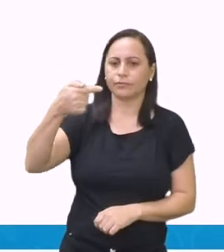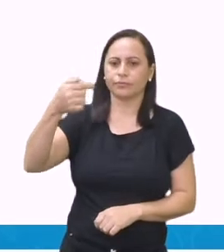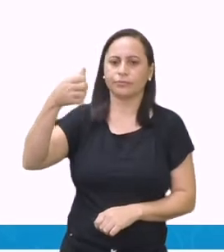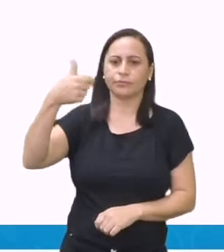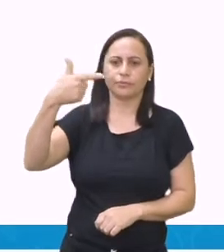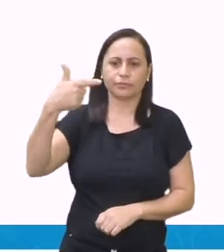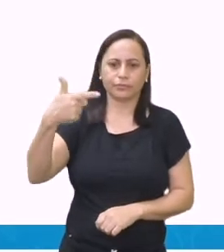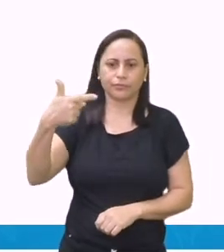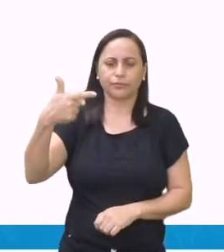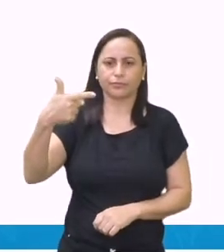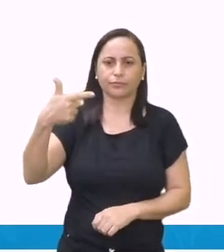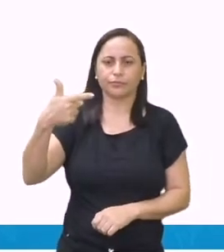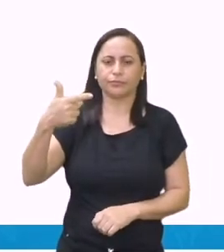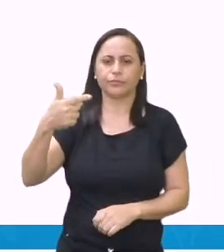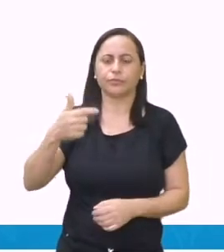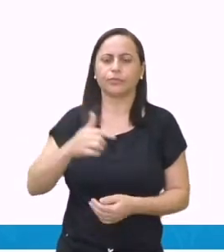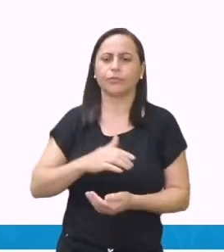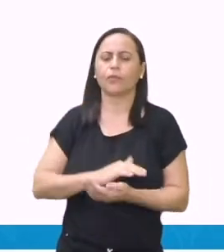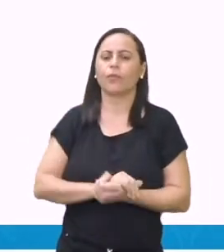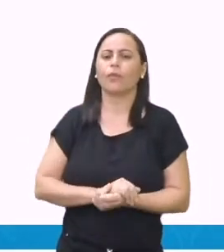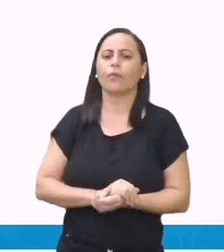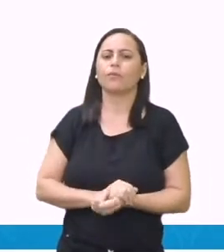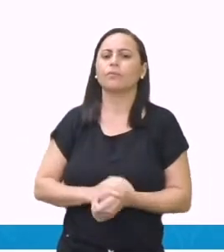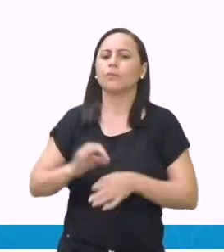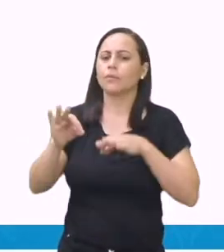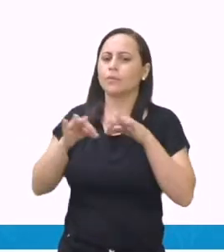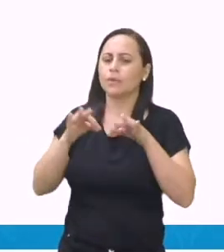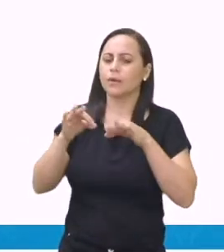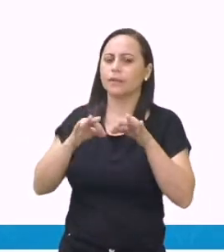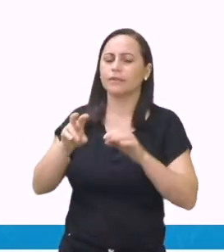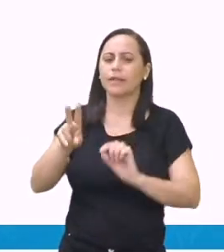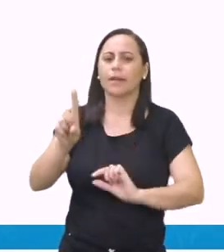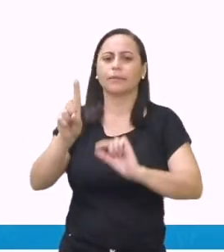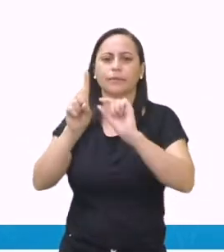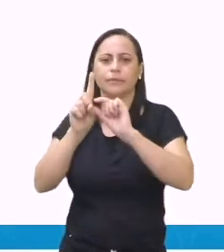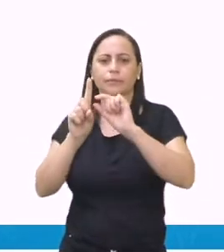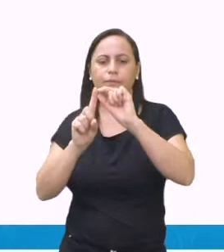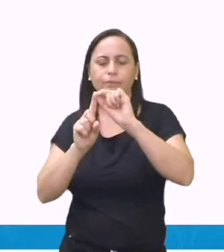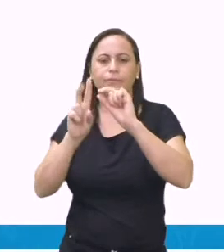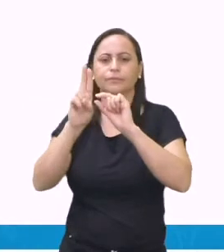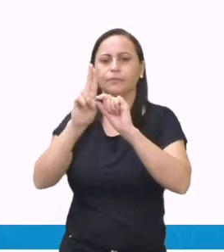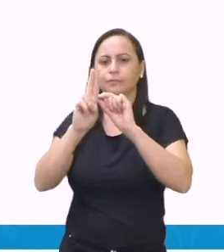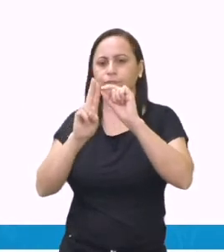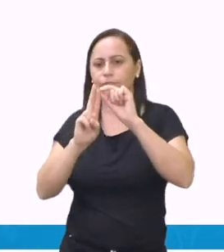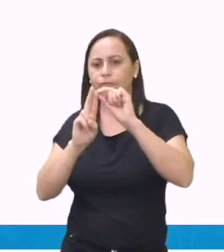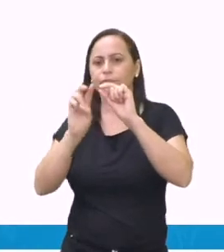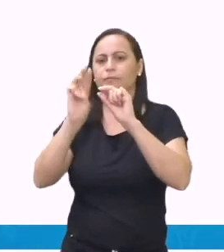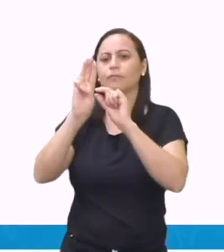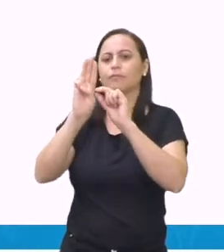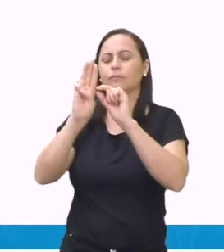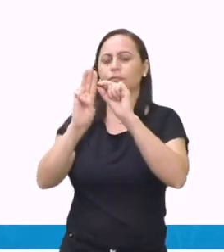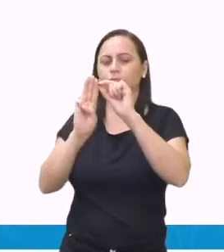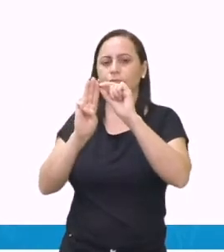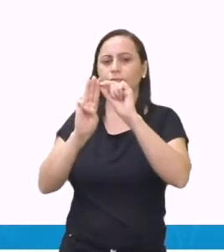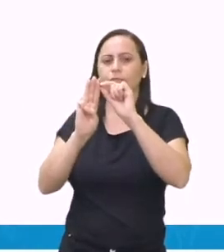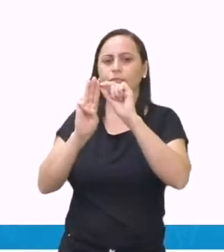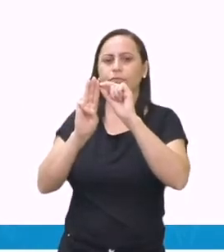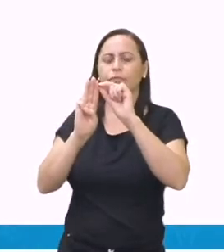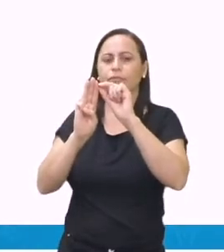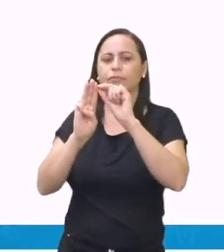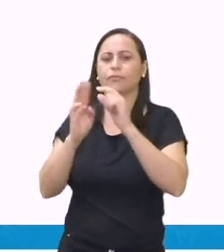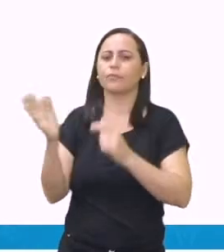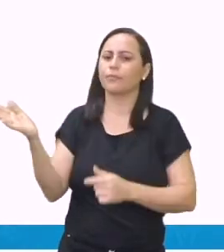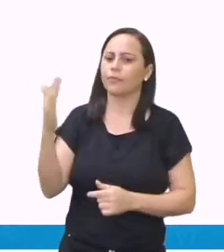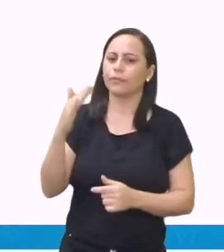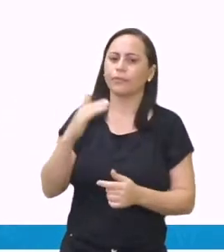172. Vamos dividir as ordens, ó. Unidade, dezena, centena.